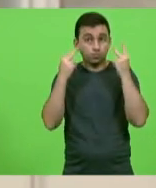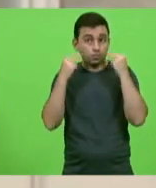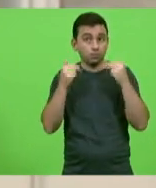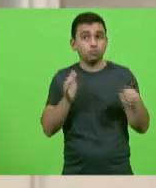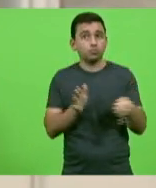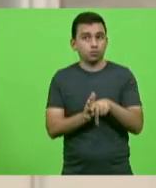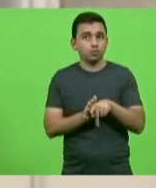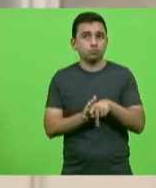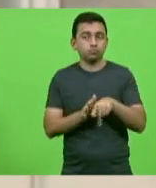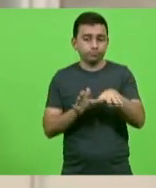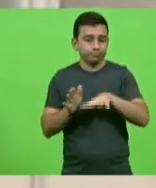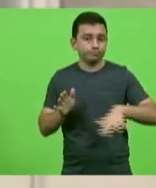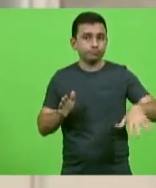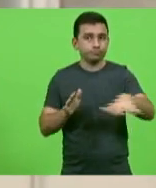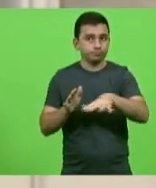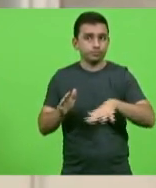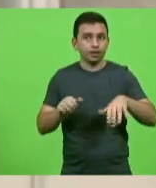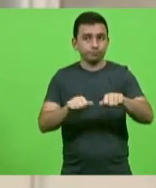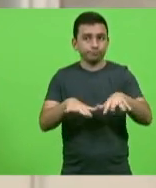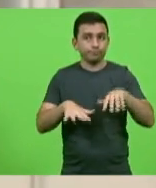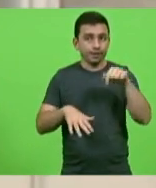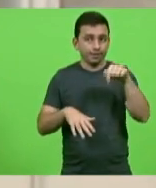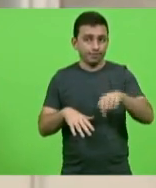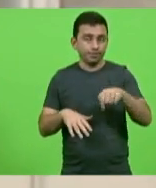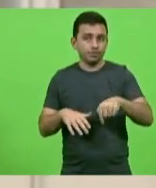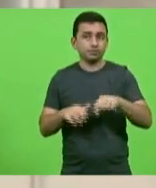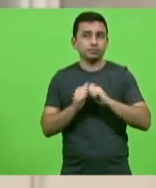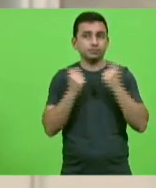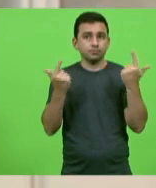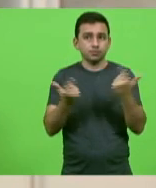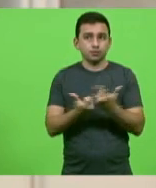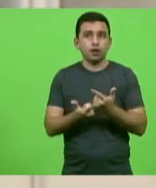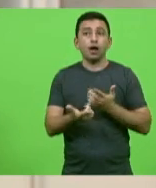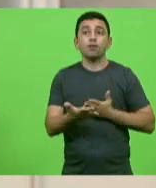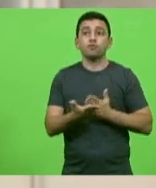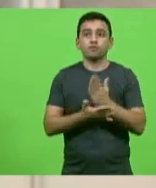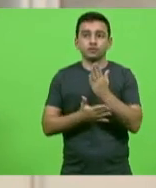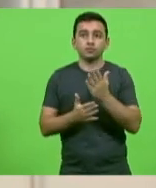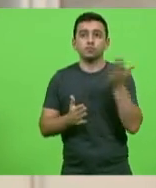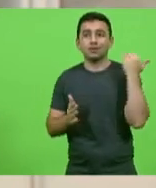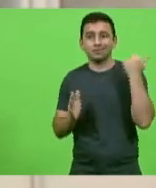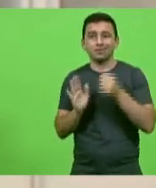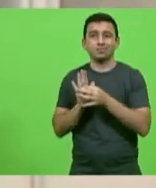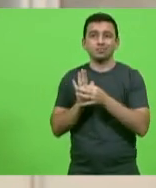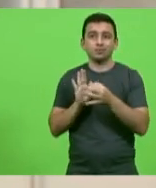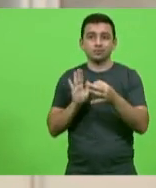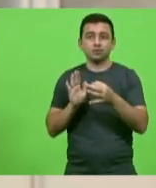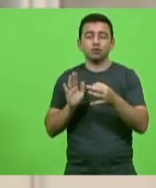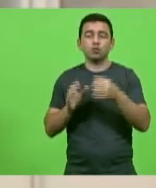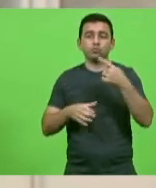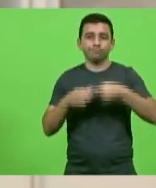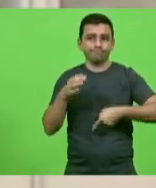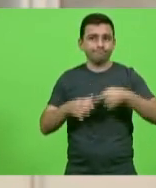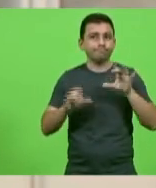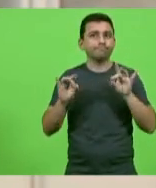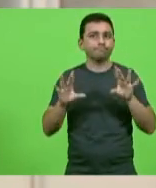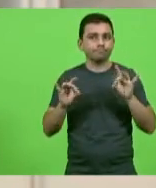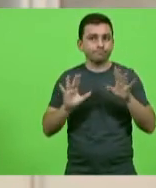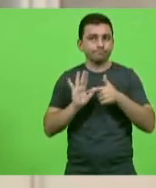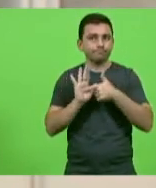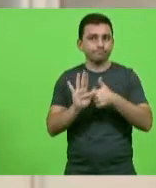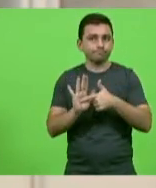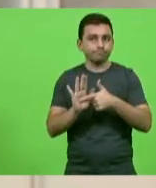plenário da Assembleia Legislativa quando da aprovação do parecer do relator da comissão especial